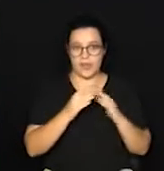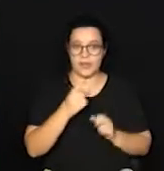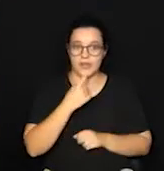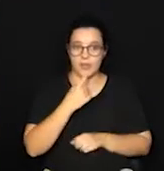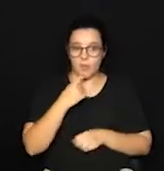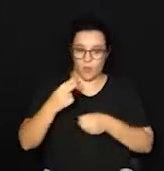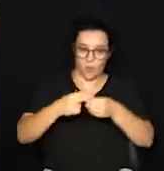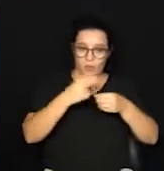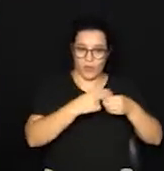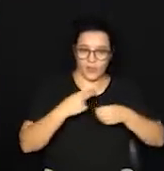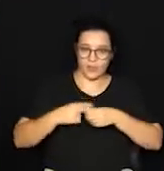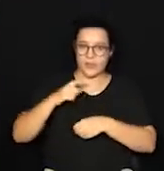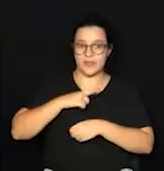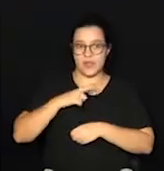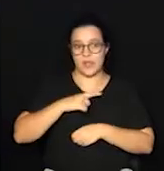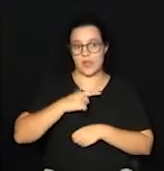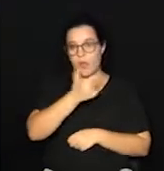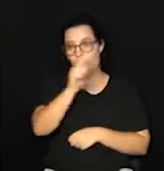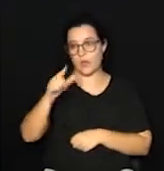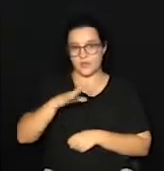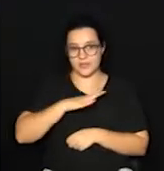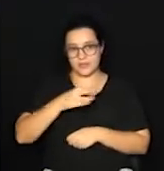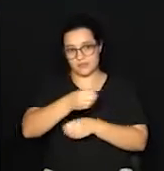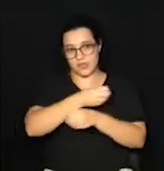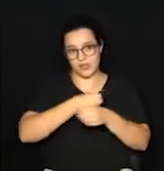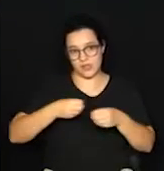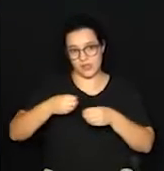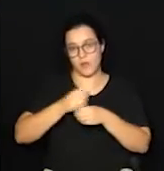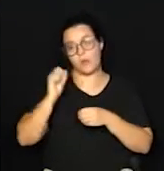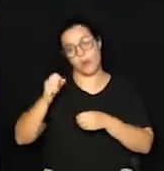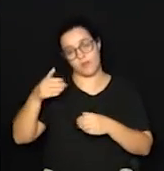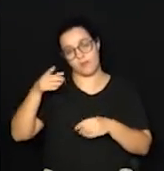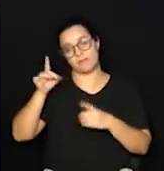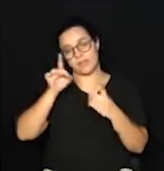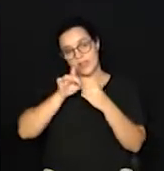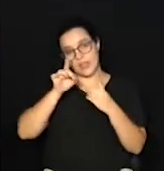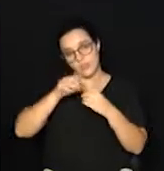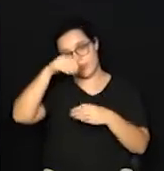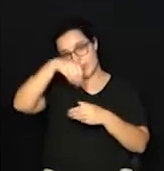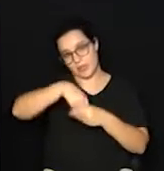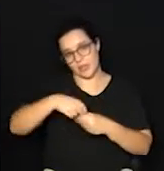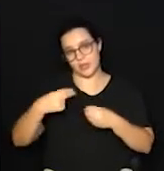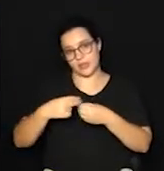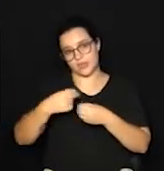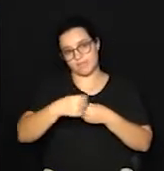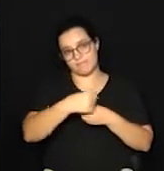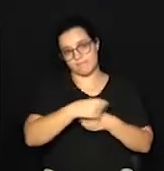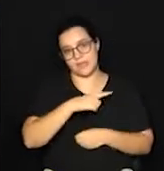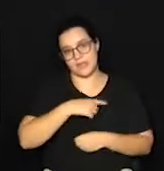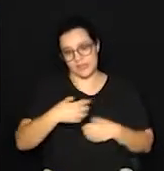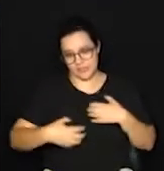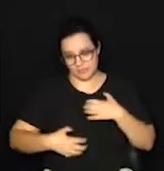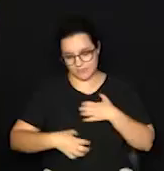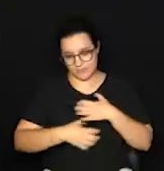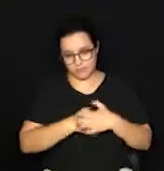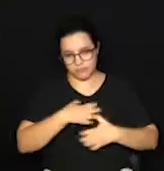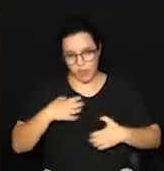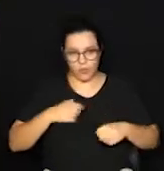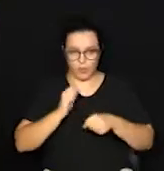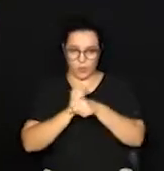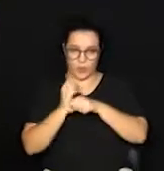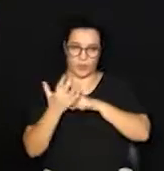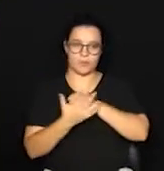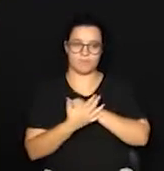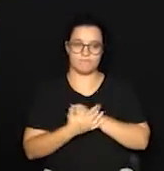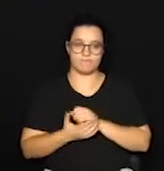também atende pessoas de outras cidades que às vezes podem ser atendidas com os sintomas da Covid, ser diagnosticadas